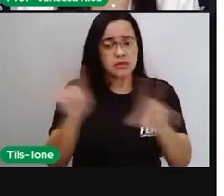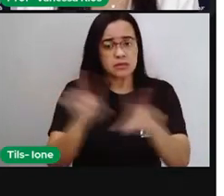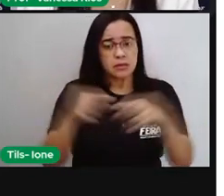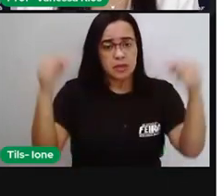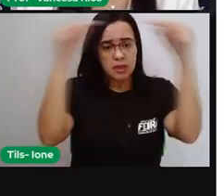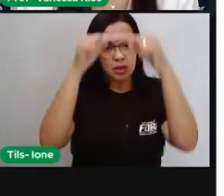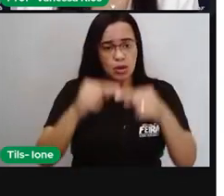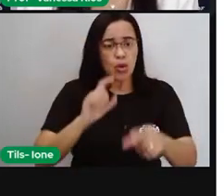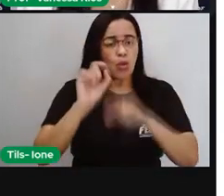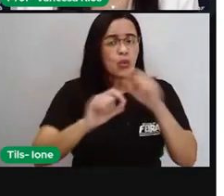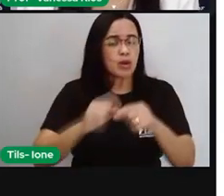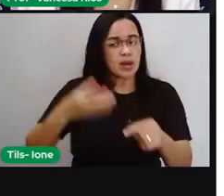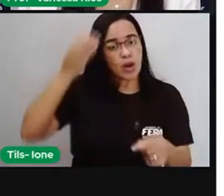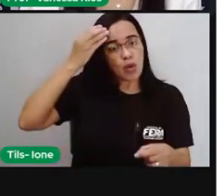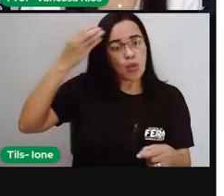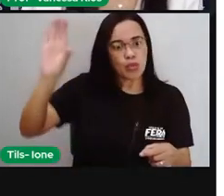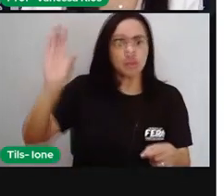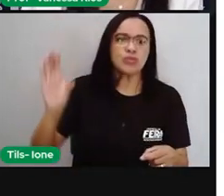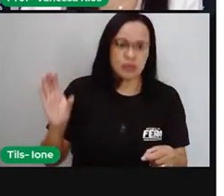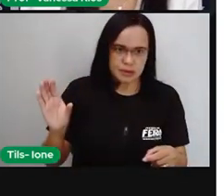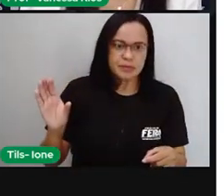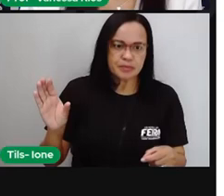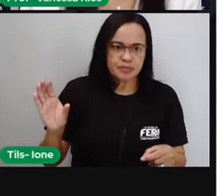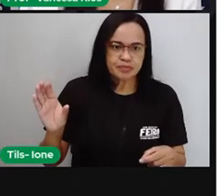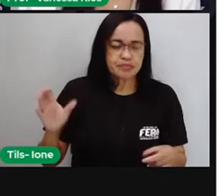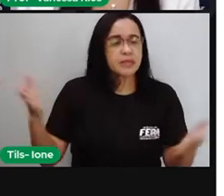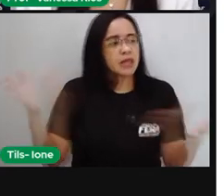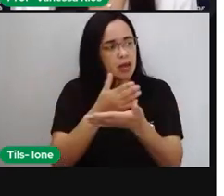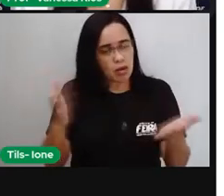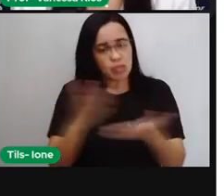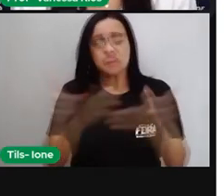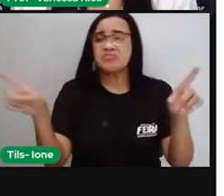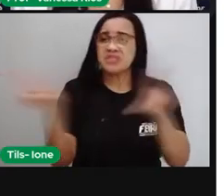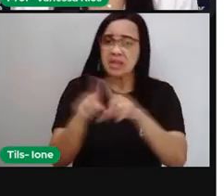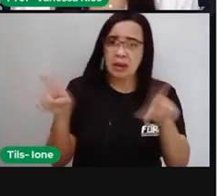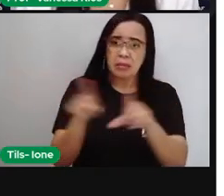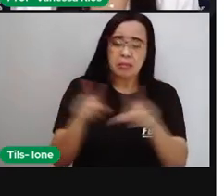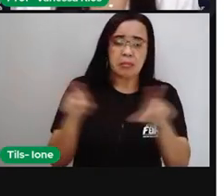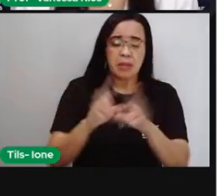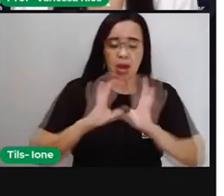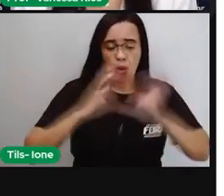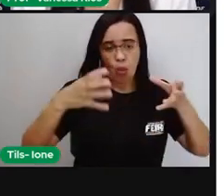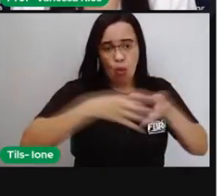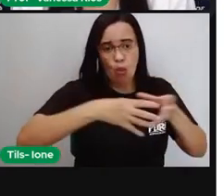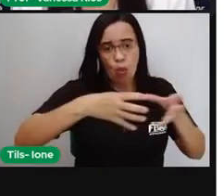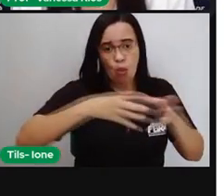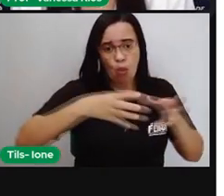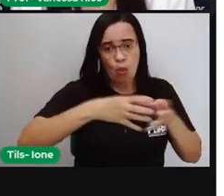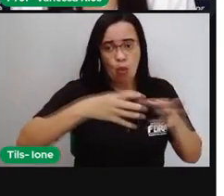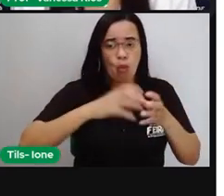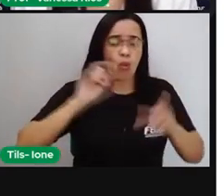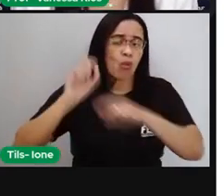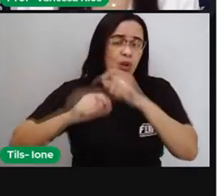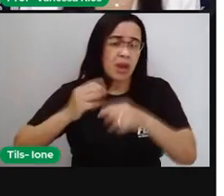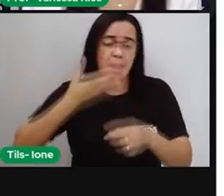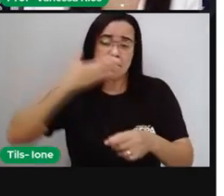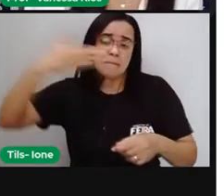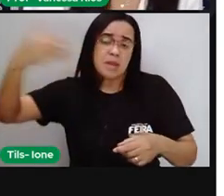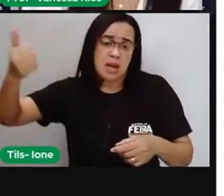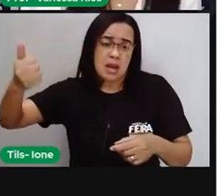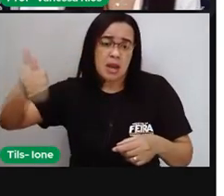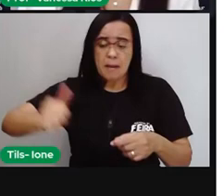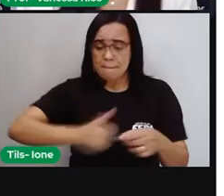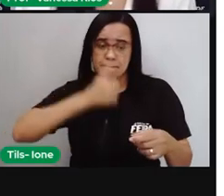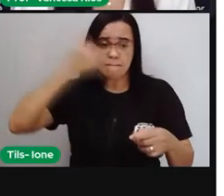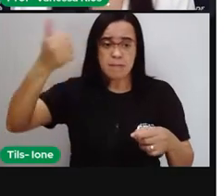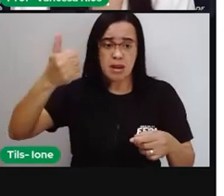à cultura e muitos tendem aí a classificar como se existisse aí etnia